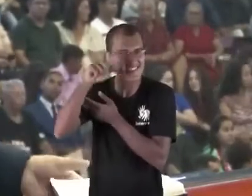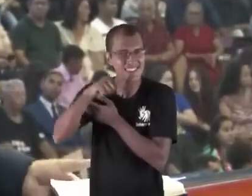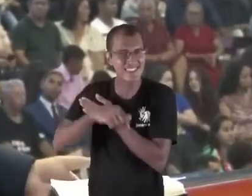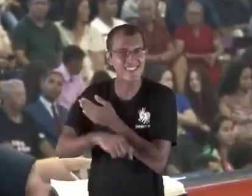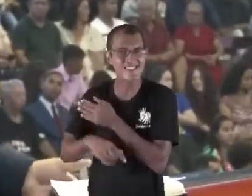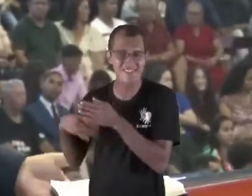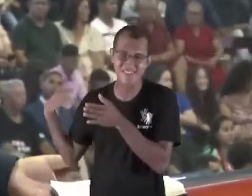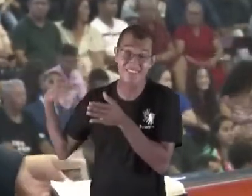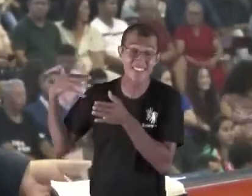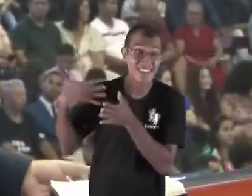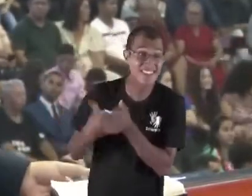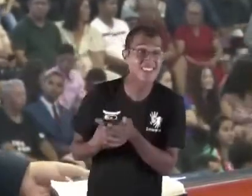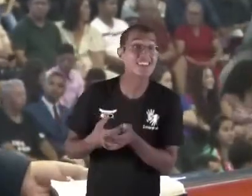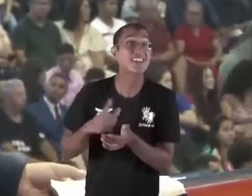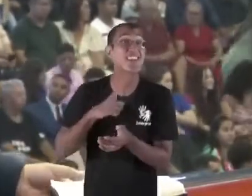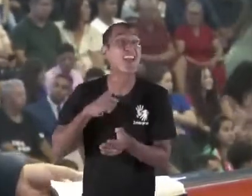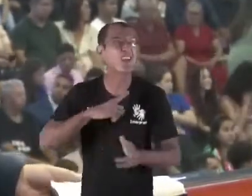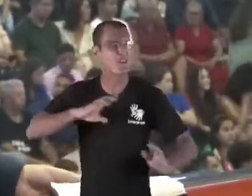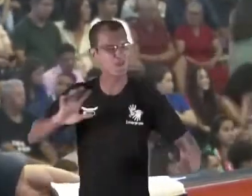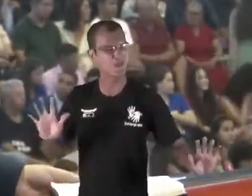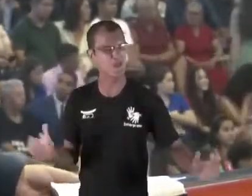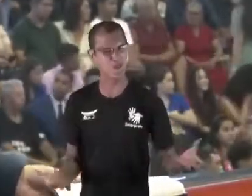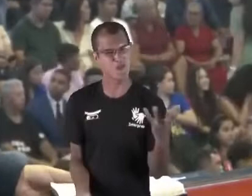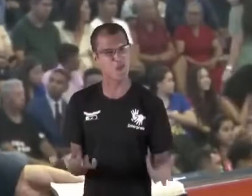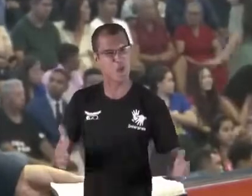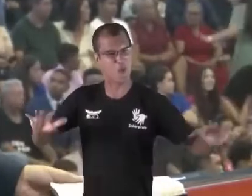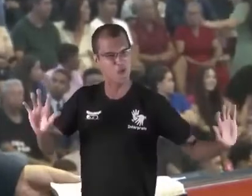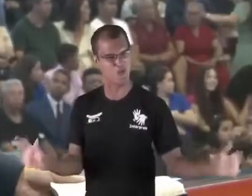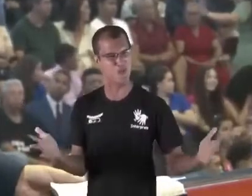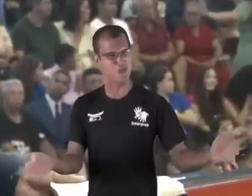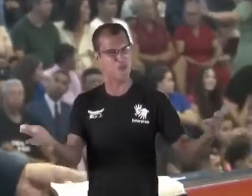Estamos vivendo avivamento.